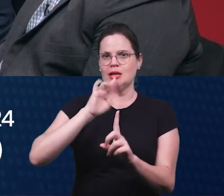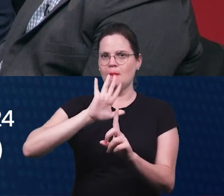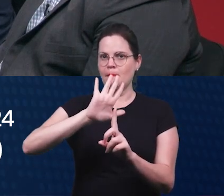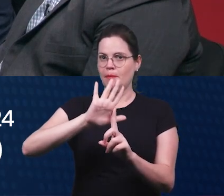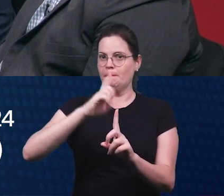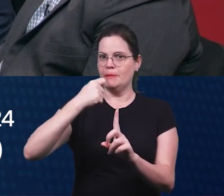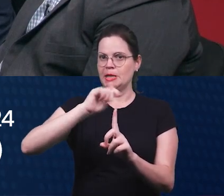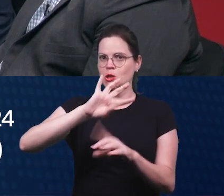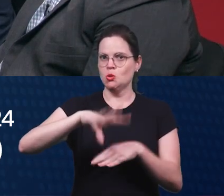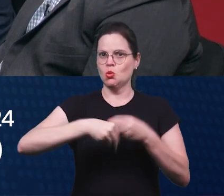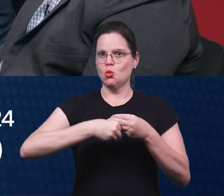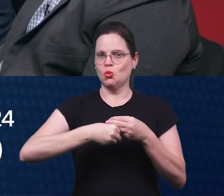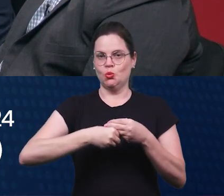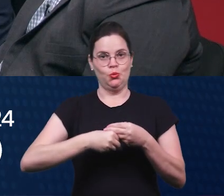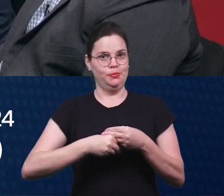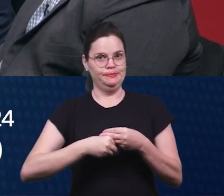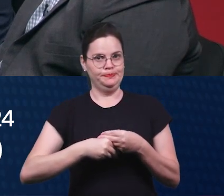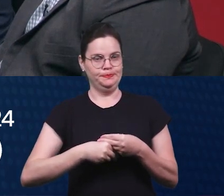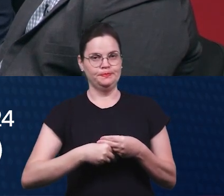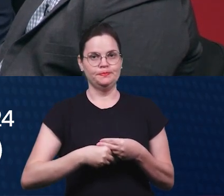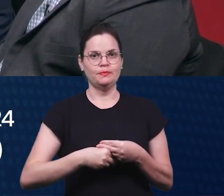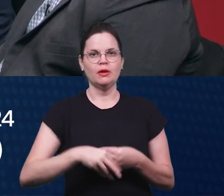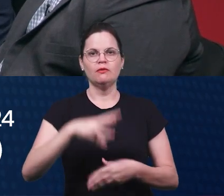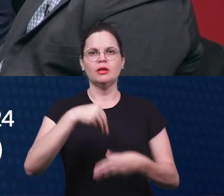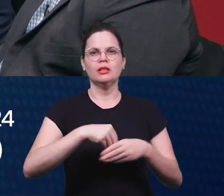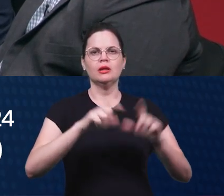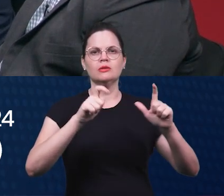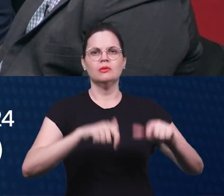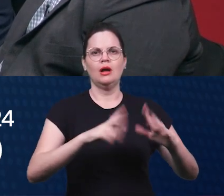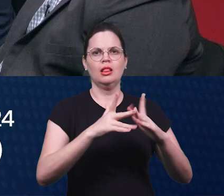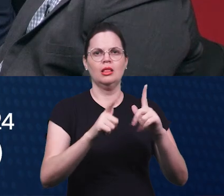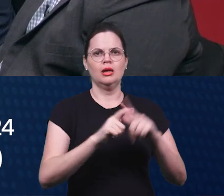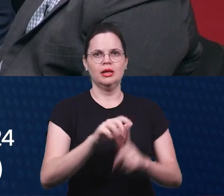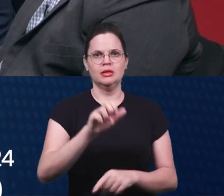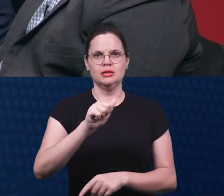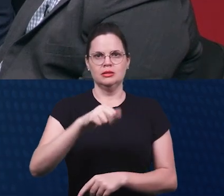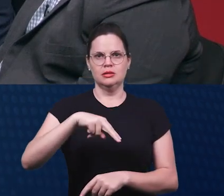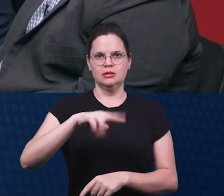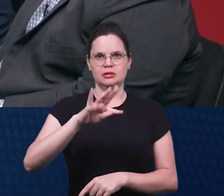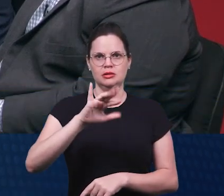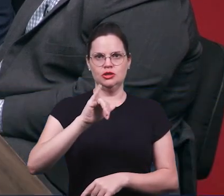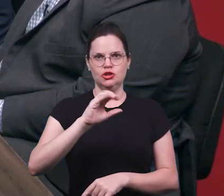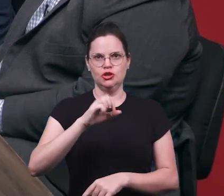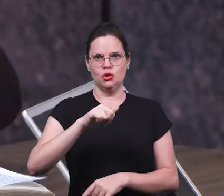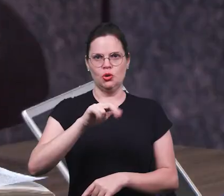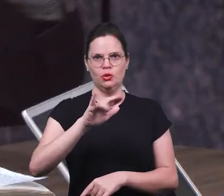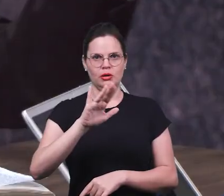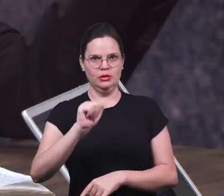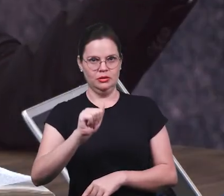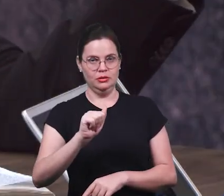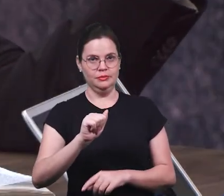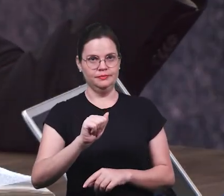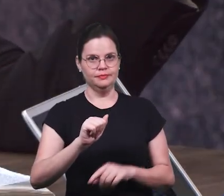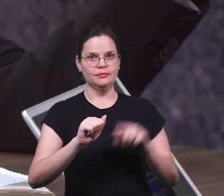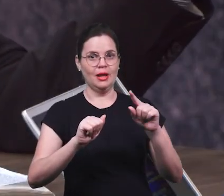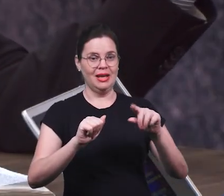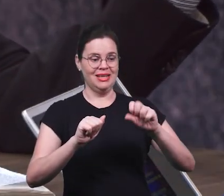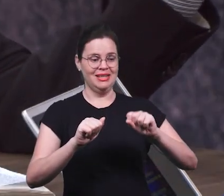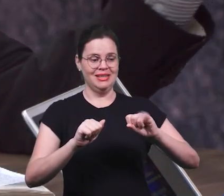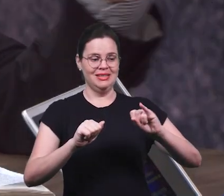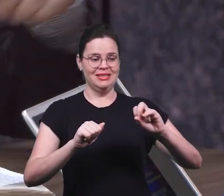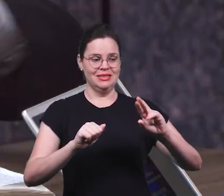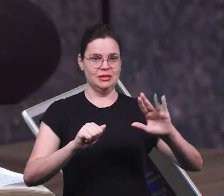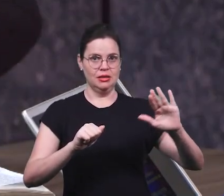coisa. Isso foi na igreja de Antioquia, da Síria. O pastor Serlon falou que tinha outra Antioquia lá